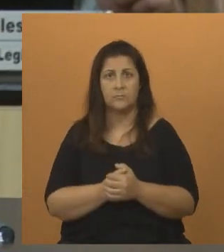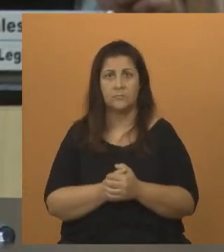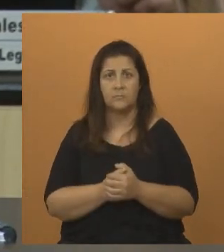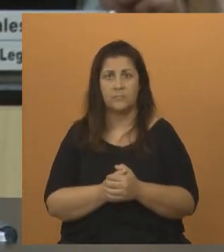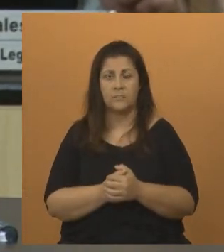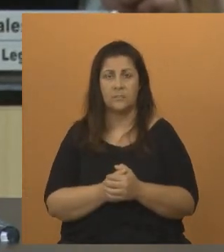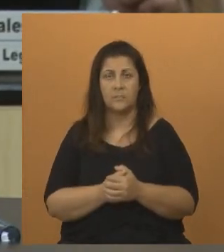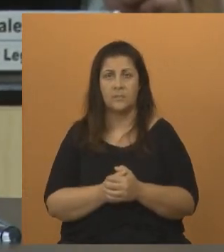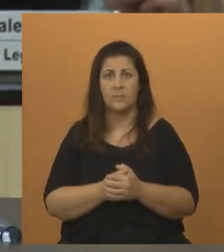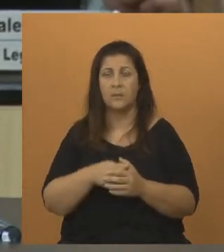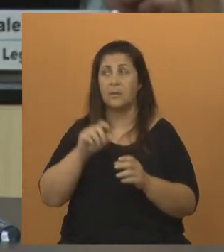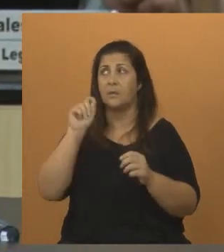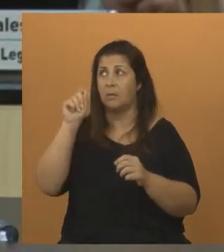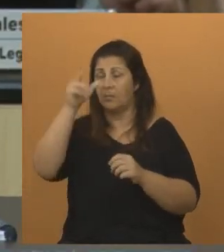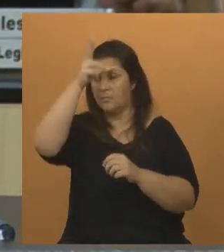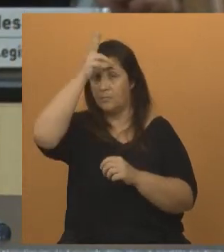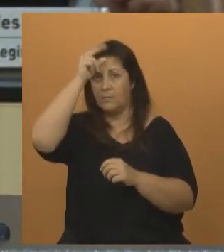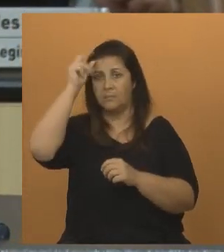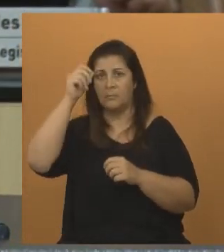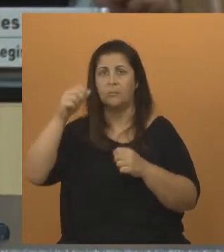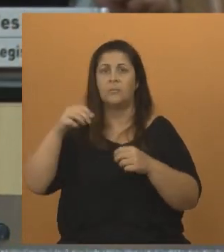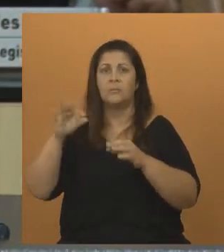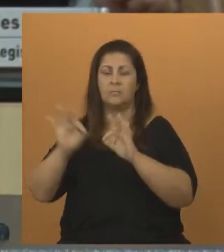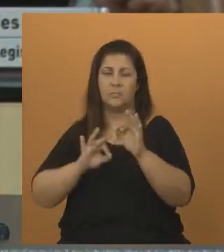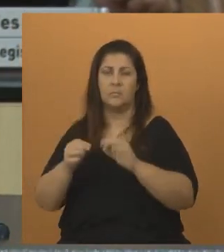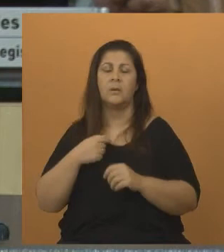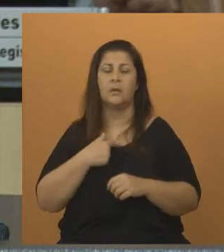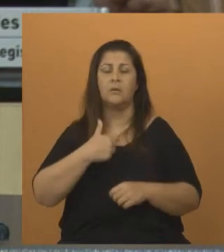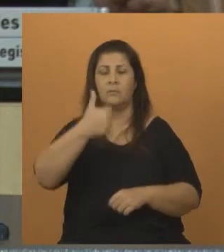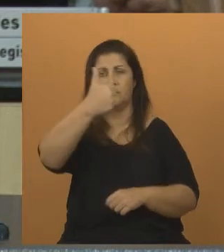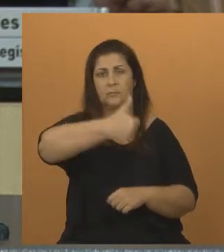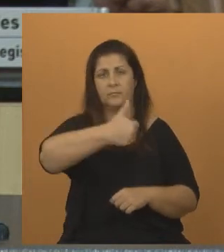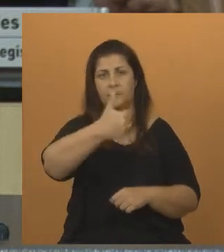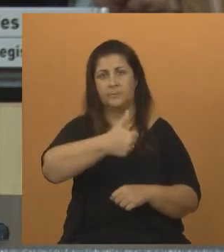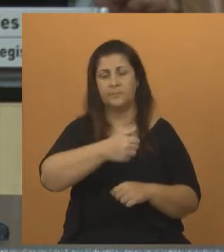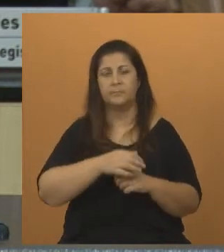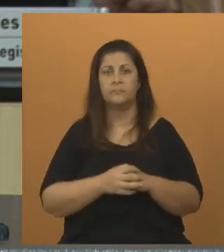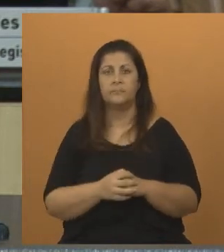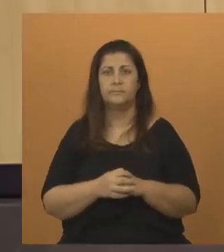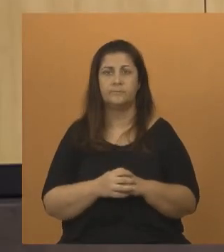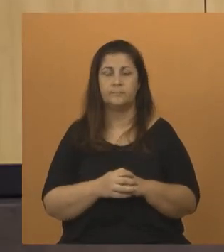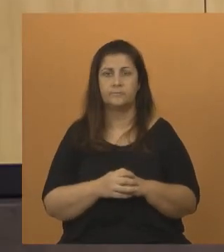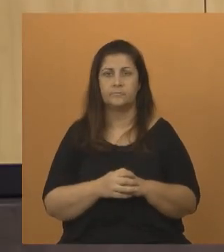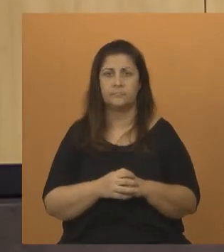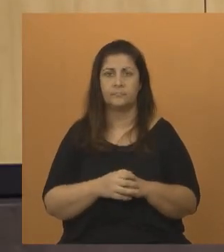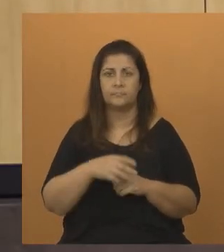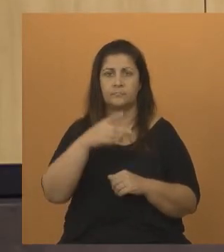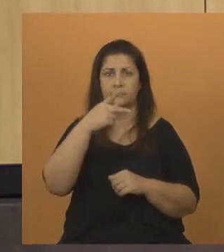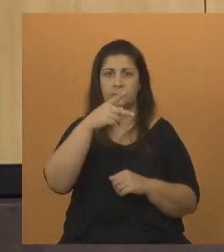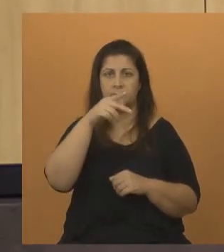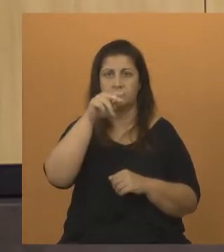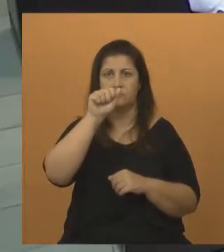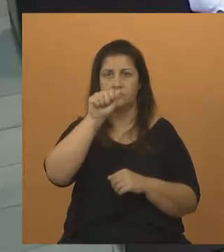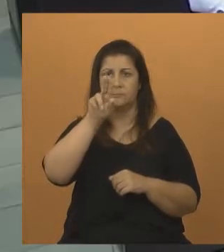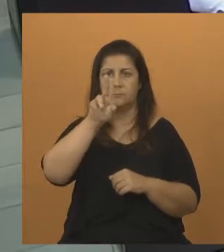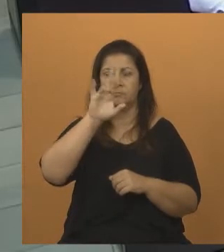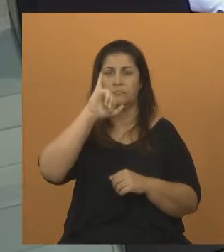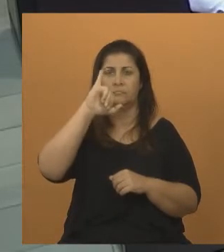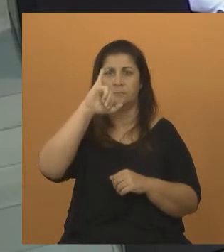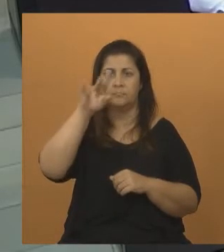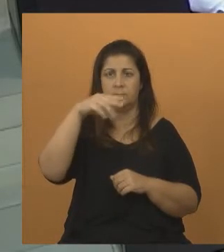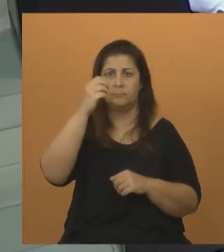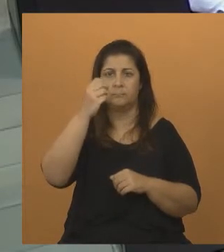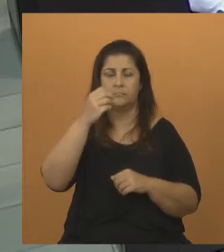pela prefeitura, eu sou favorável ao projeto. Como vota vereador Paulinho do Esporte? Eu